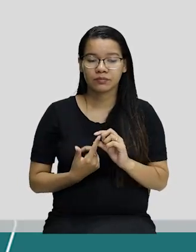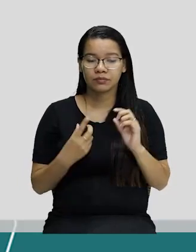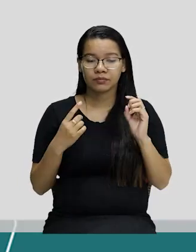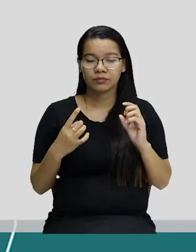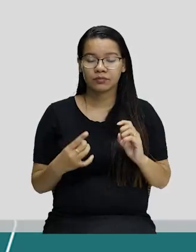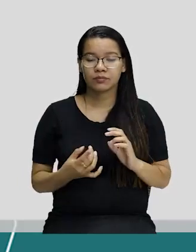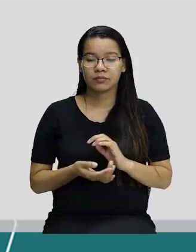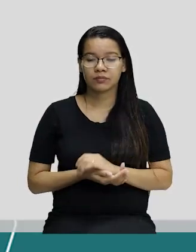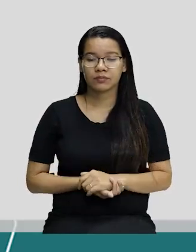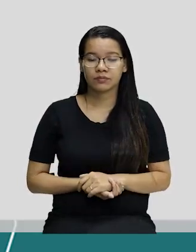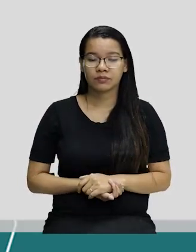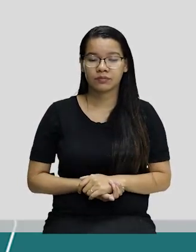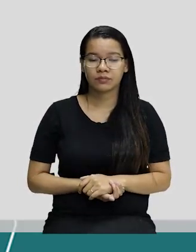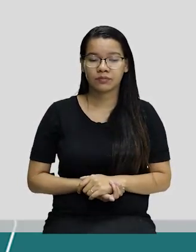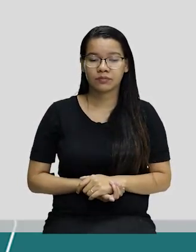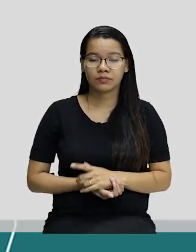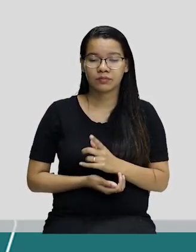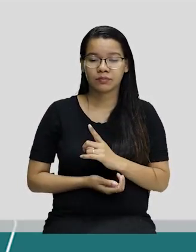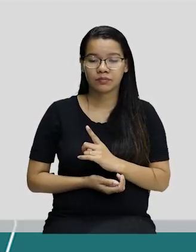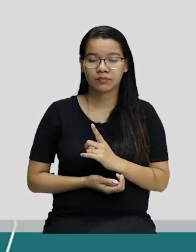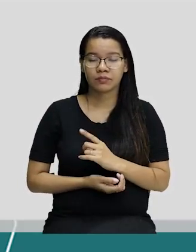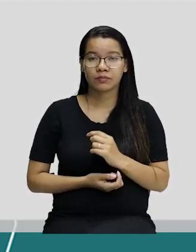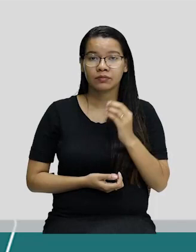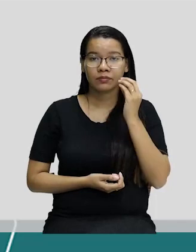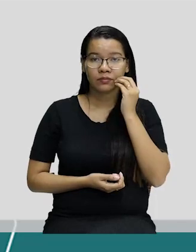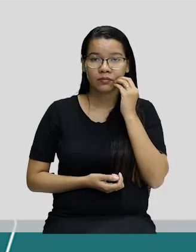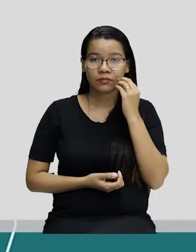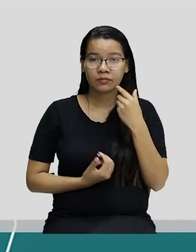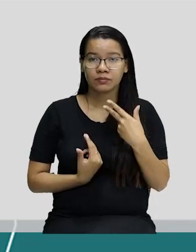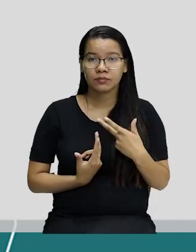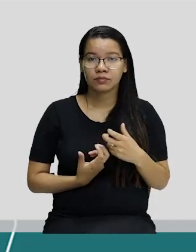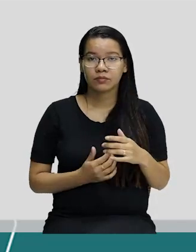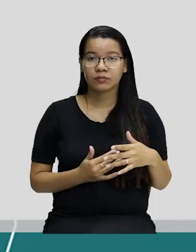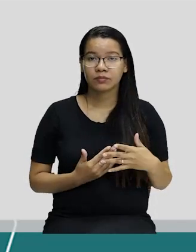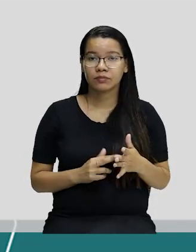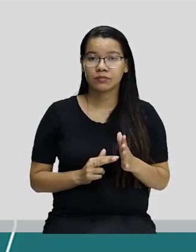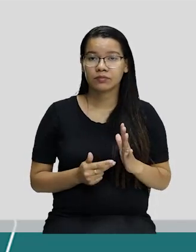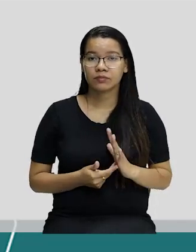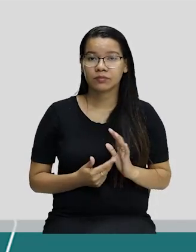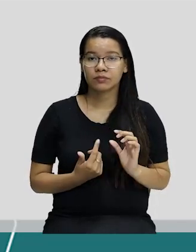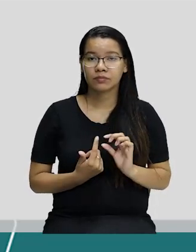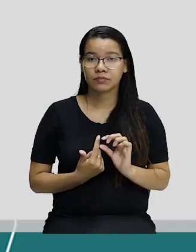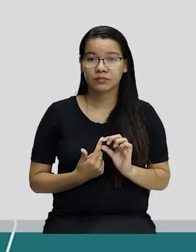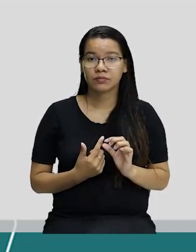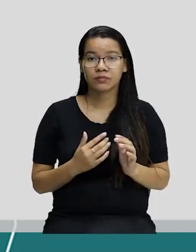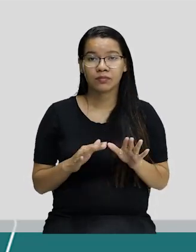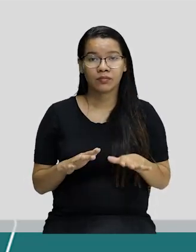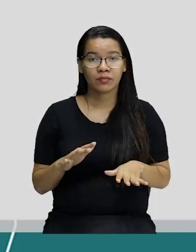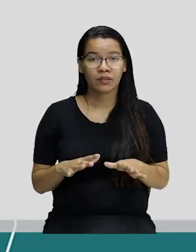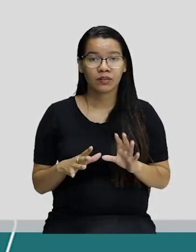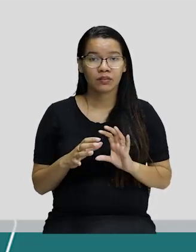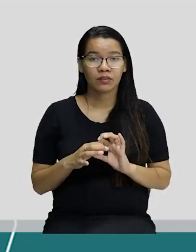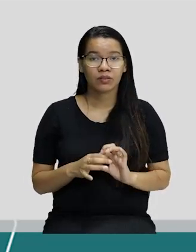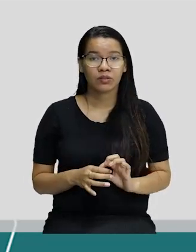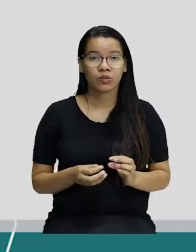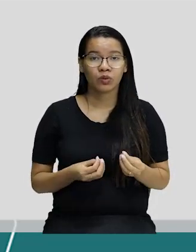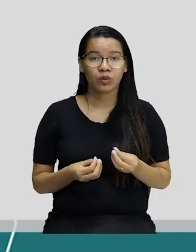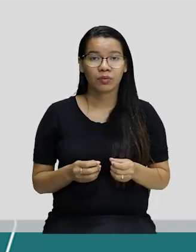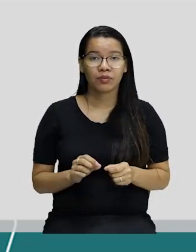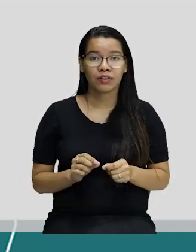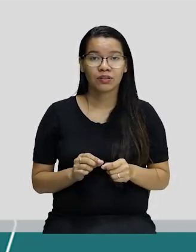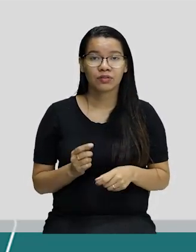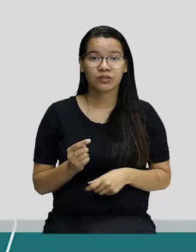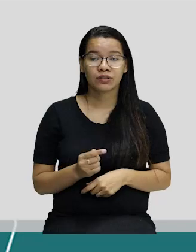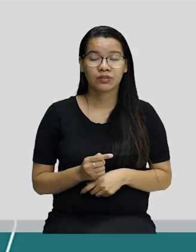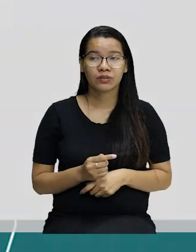wait e burn. Então, eu tenho que tentar identificar qual é o sentido da palavra a partir do contexto. Como que eu vou fazer isso?